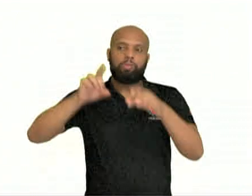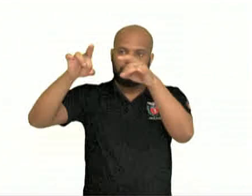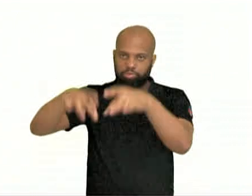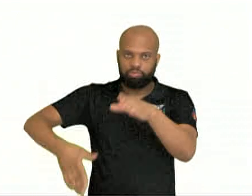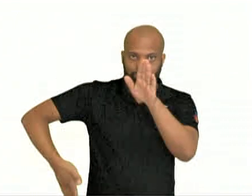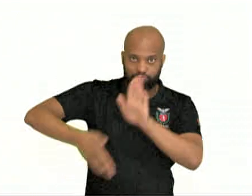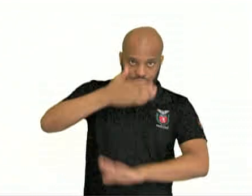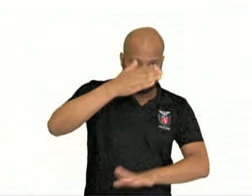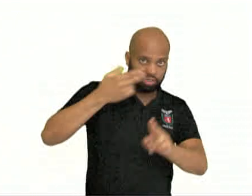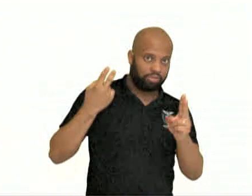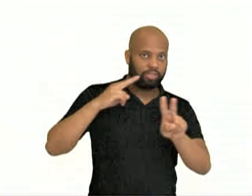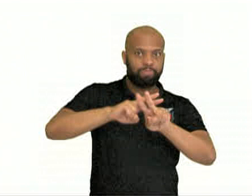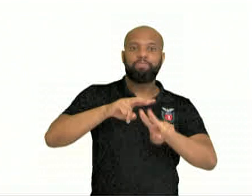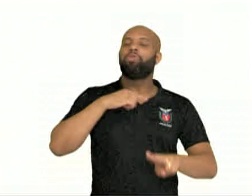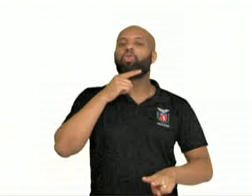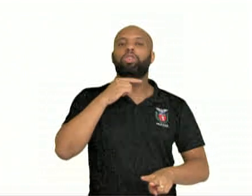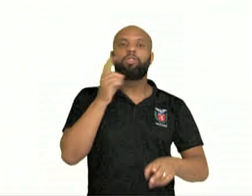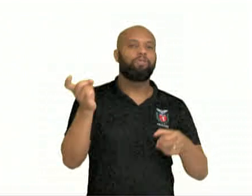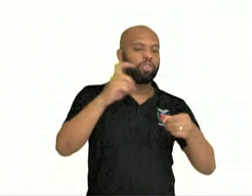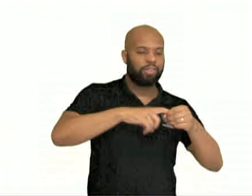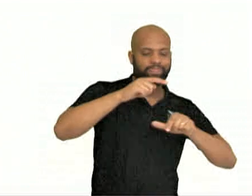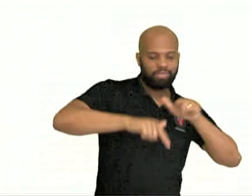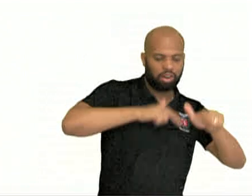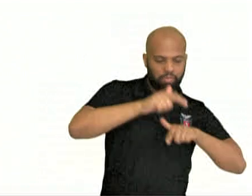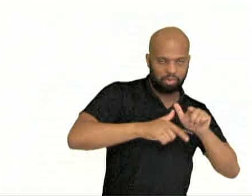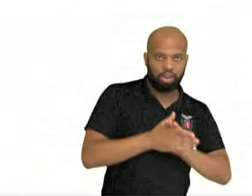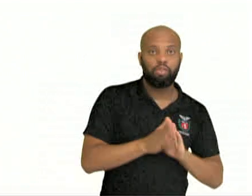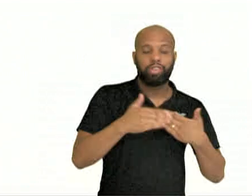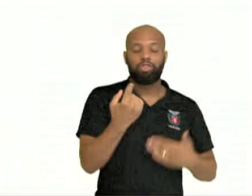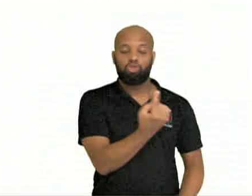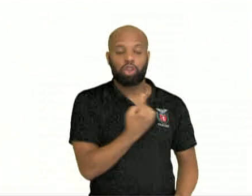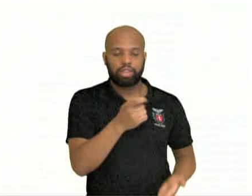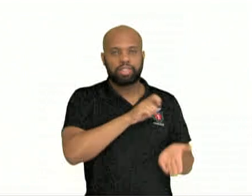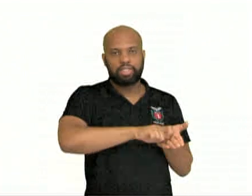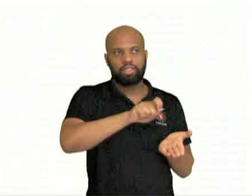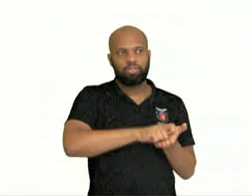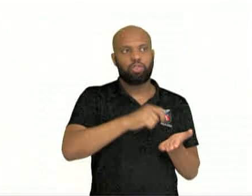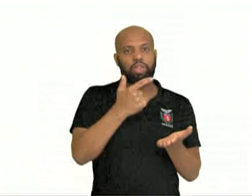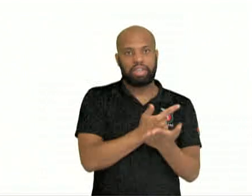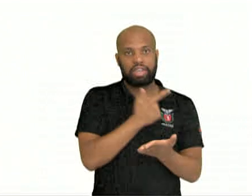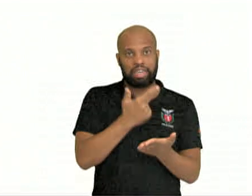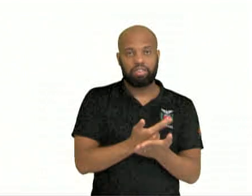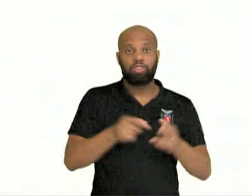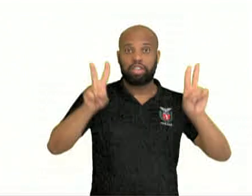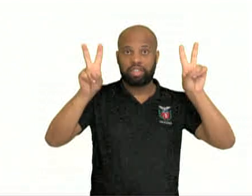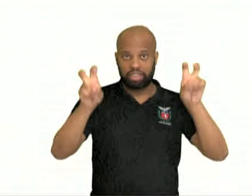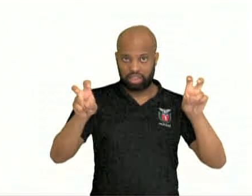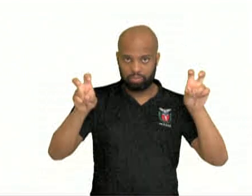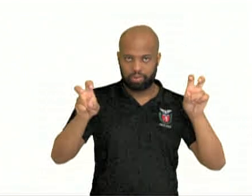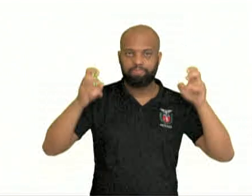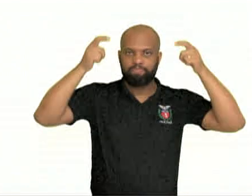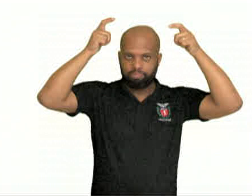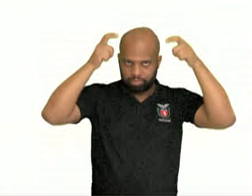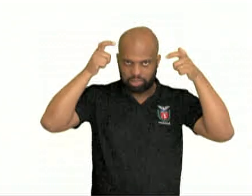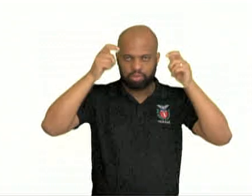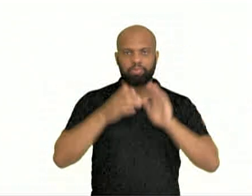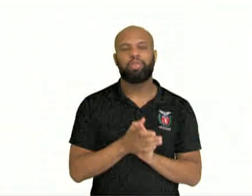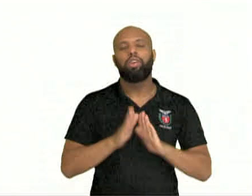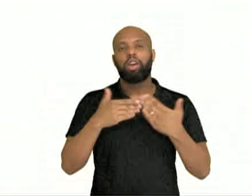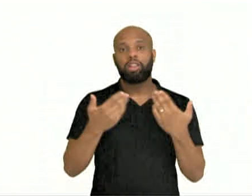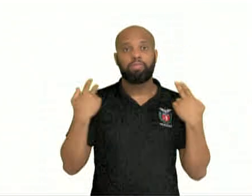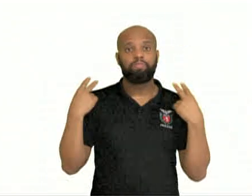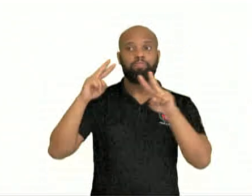prisão, não conseguiu retornar ao emprego. Isolado, escreveu a obra O Príncipe. Então, preso,